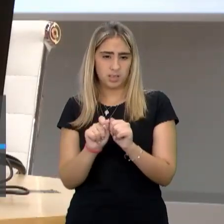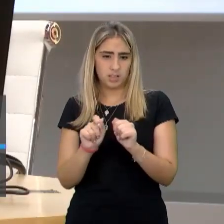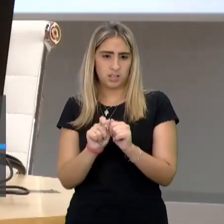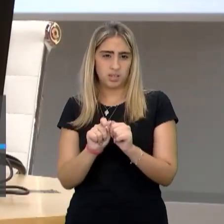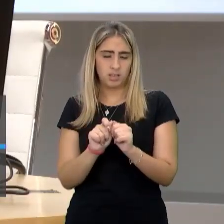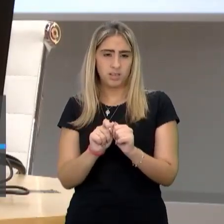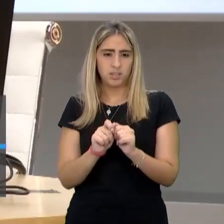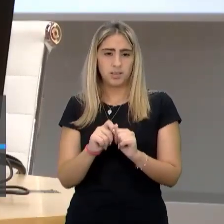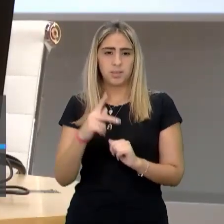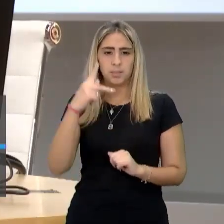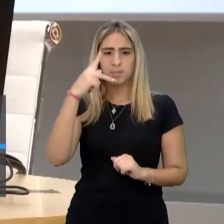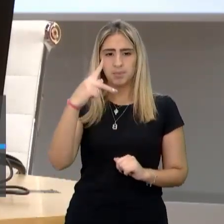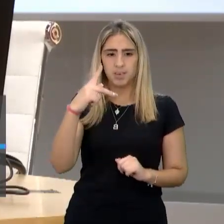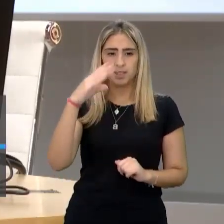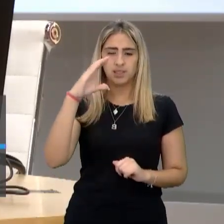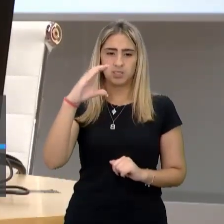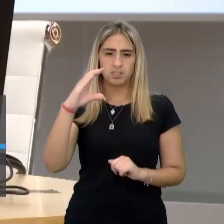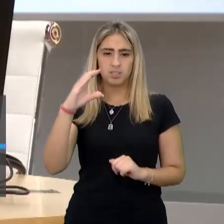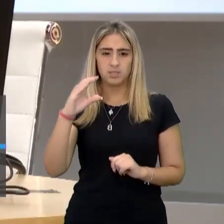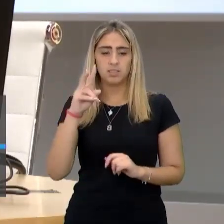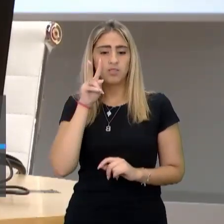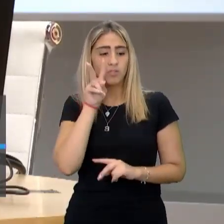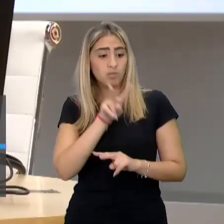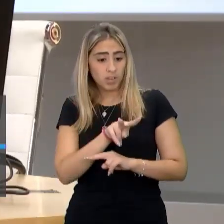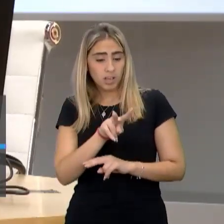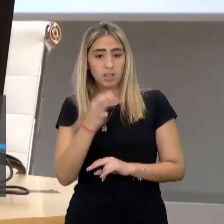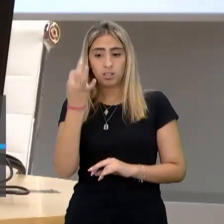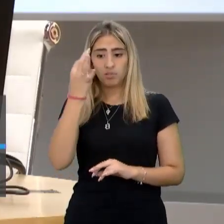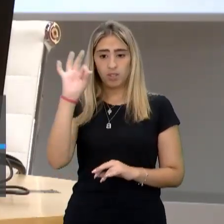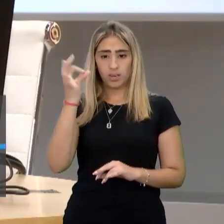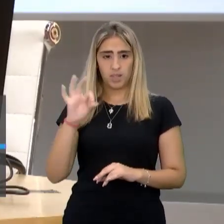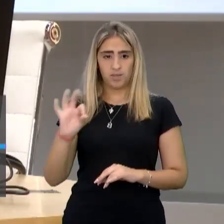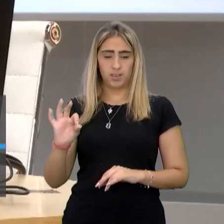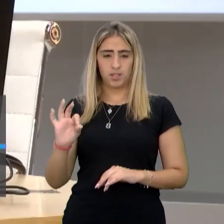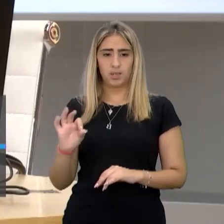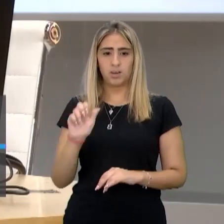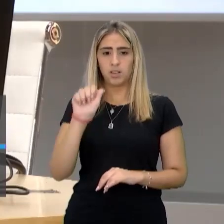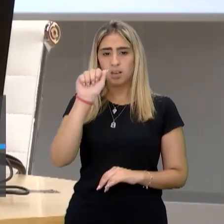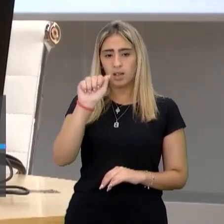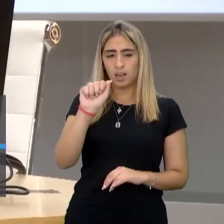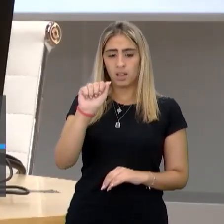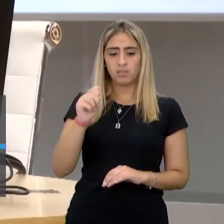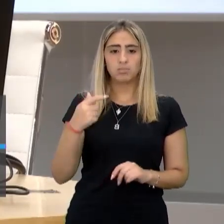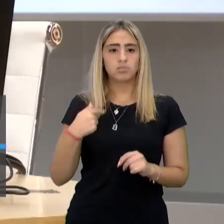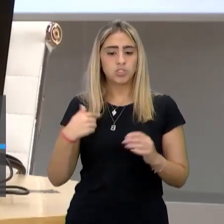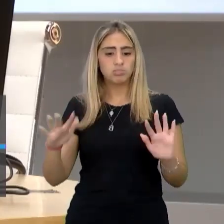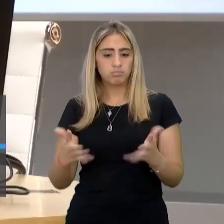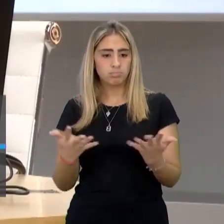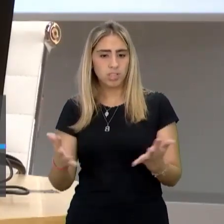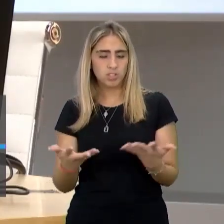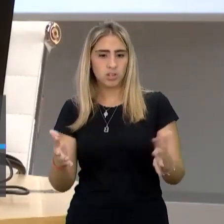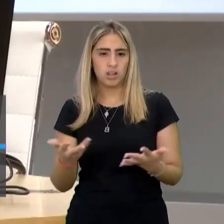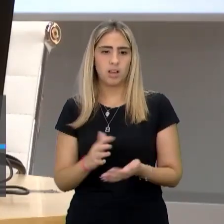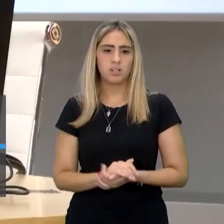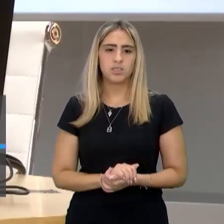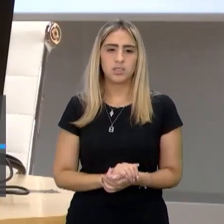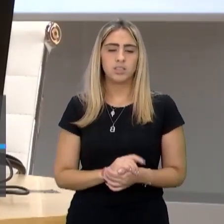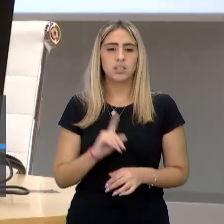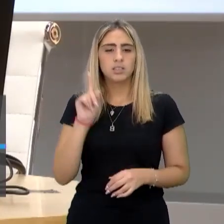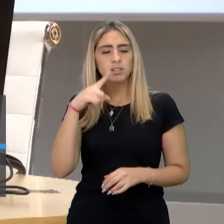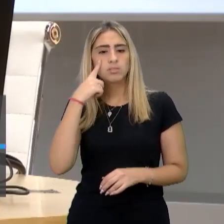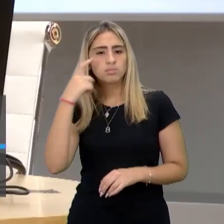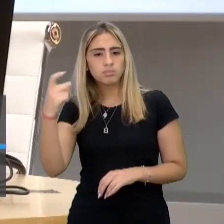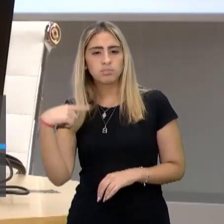o PDC, o check, né? De verificar, e o A de act, de agir, certo? Então, a ideia é a gente,